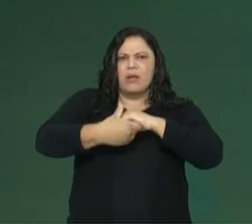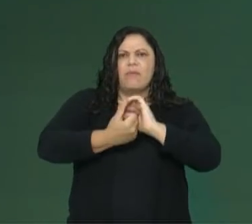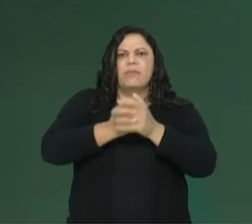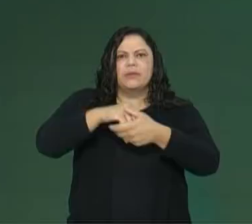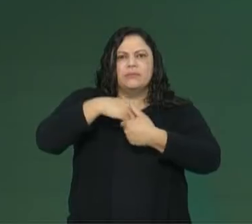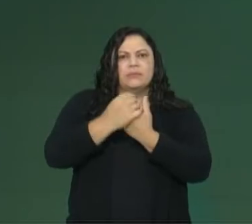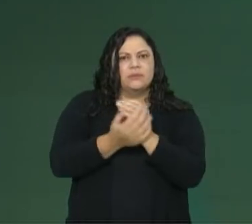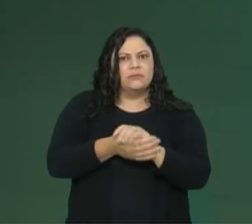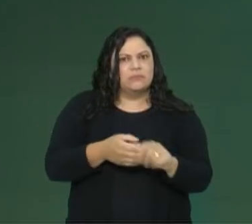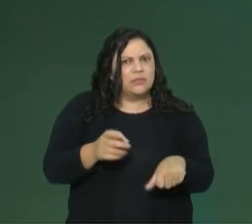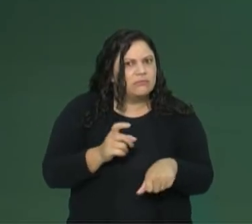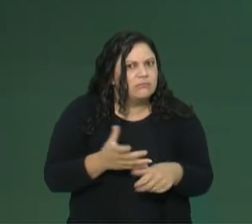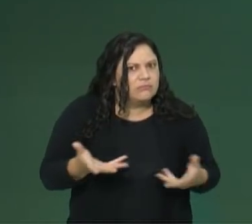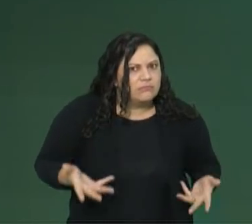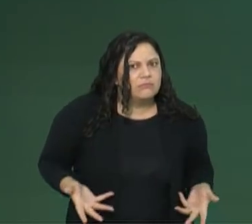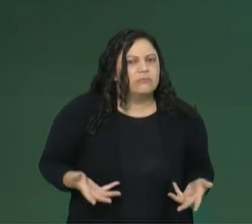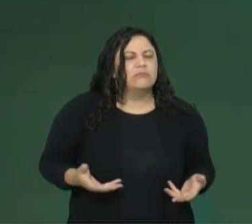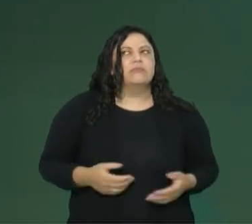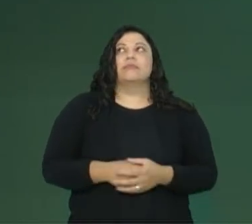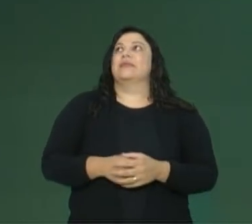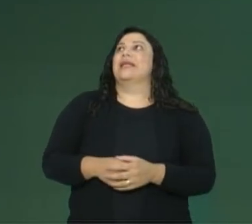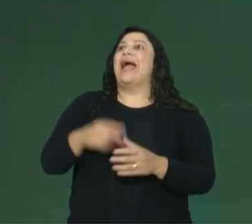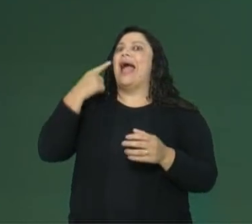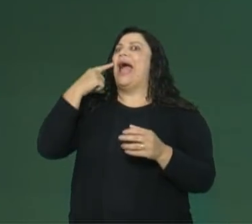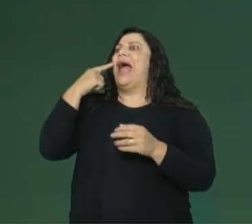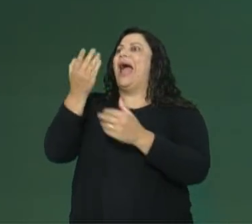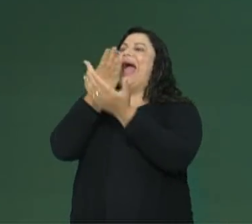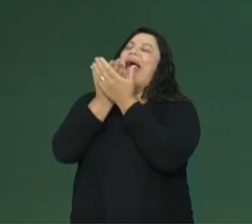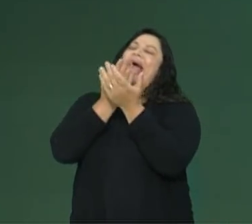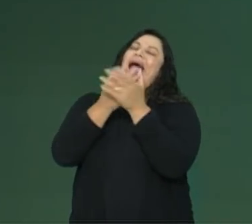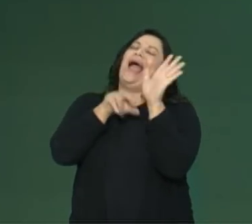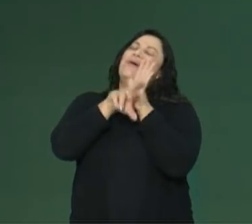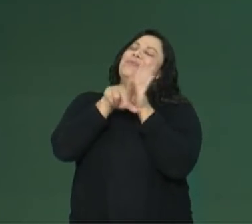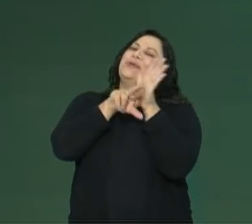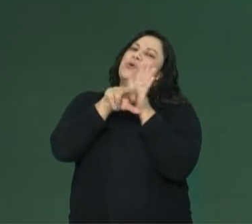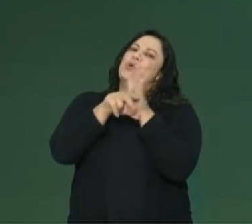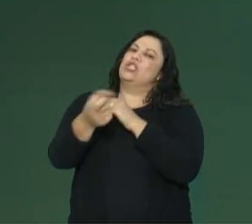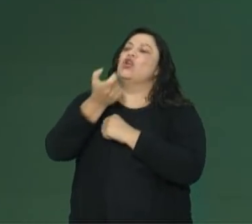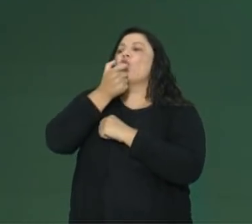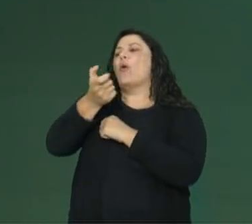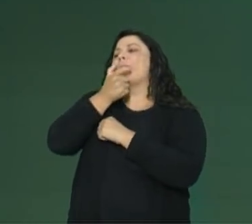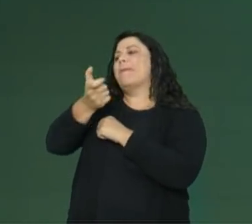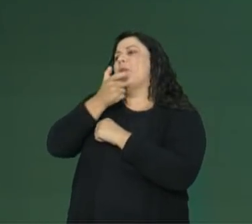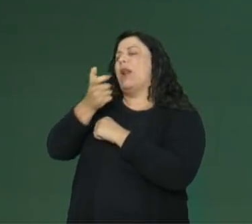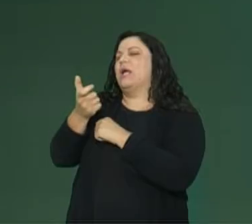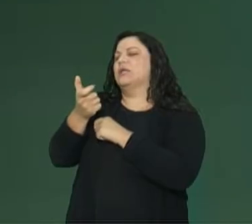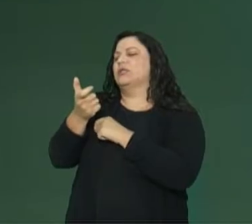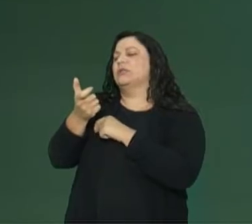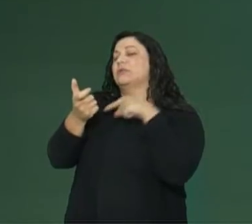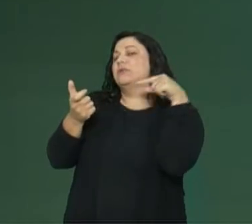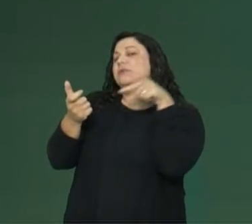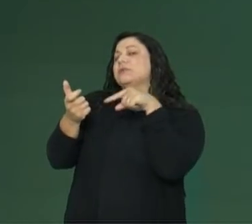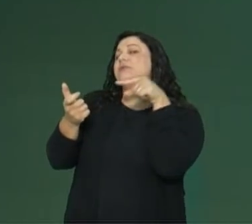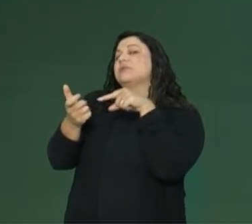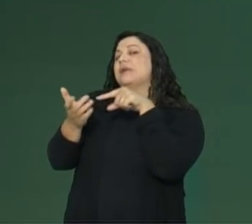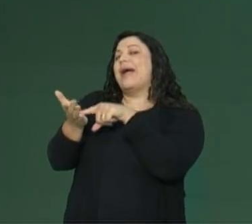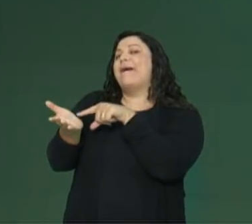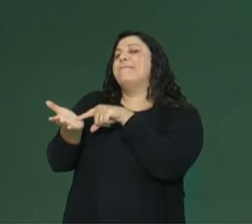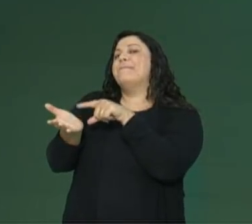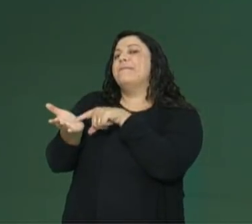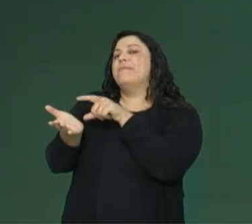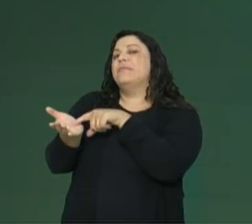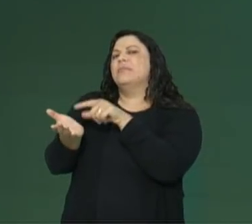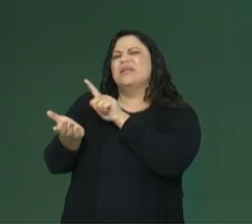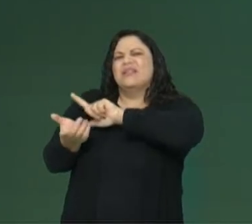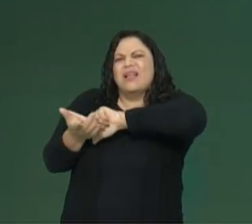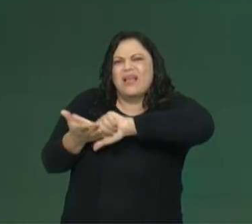estão prontos? Nossa, vai começar a aula de biologia, vou pegar um pacotinho de bolacha. Você está com as mãos limpas? Você pensou que você poderia comprar mais um